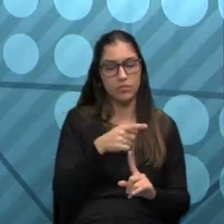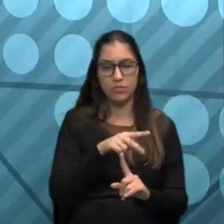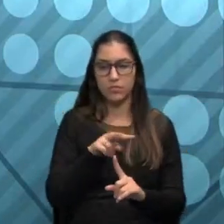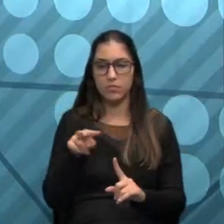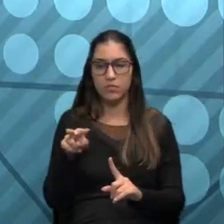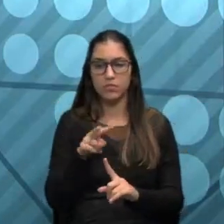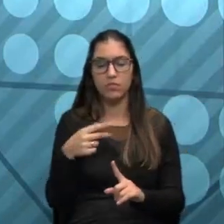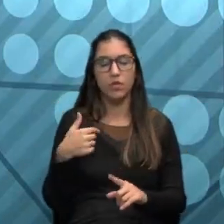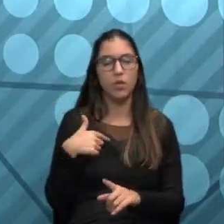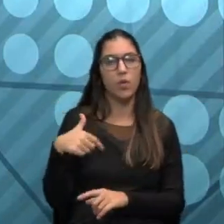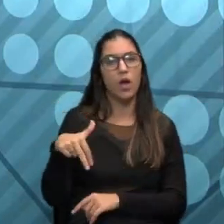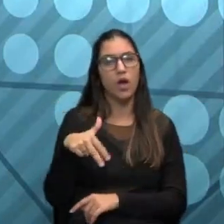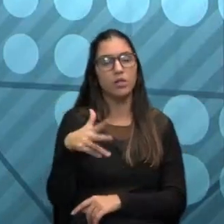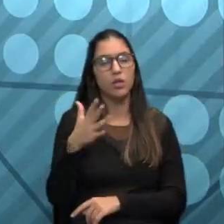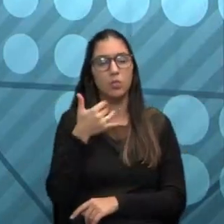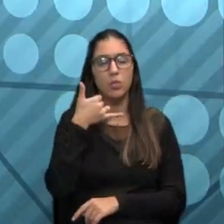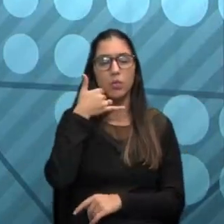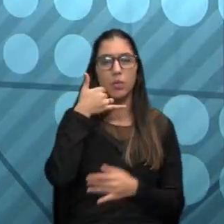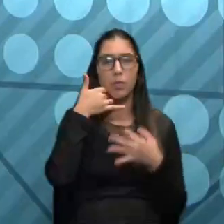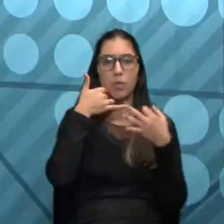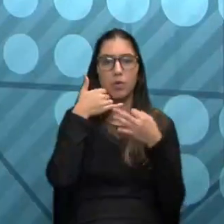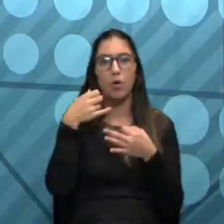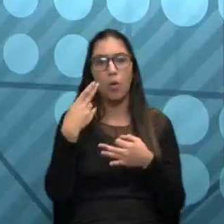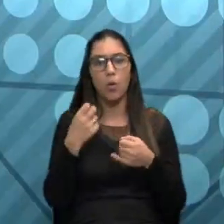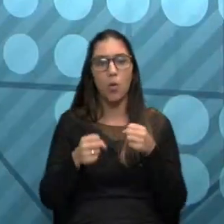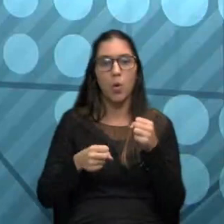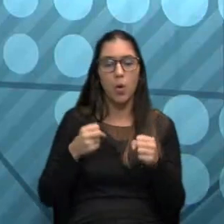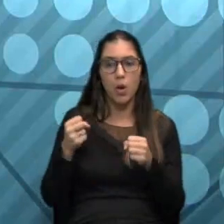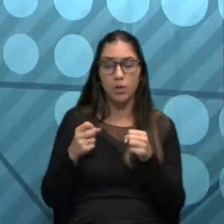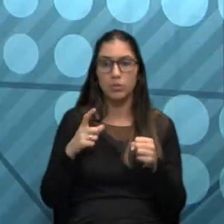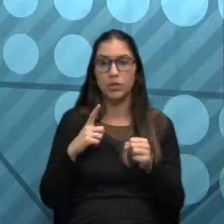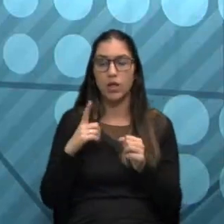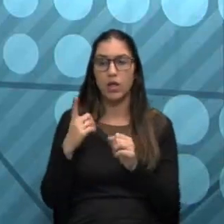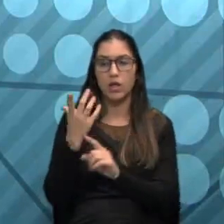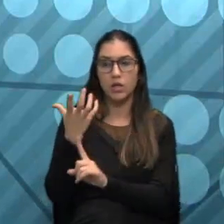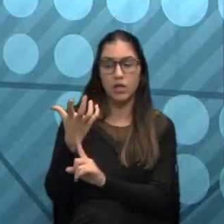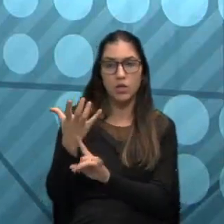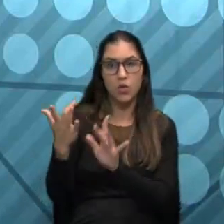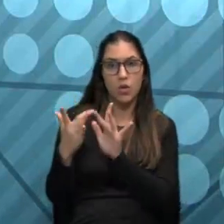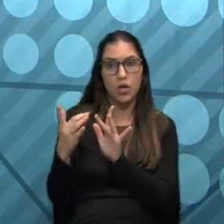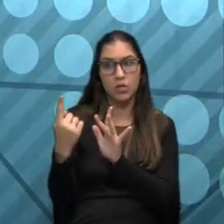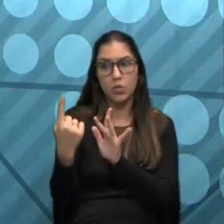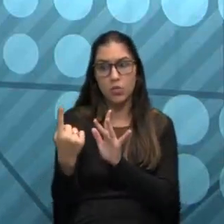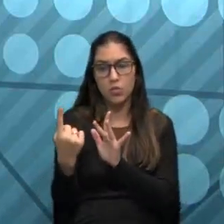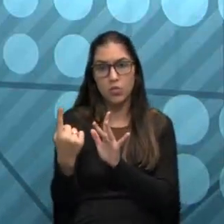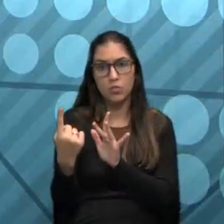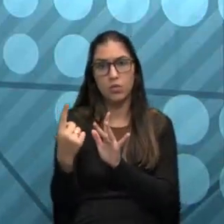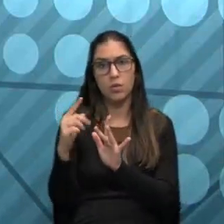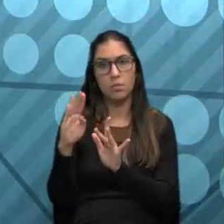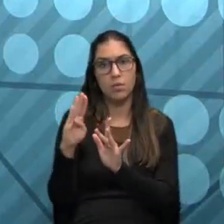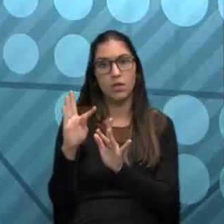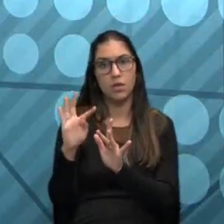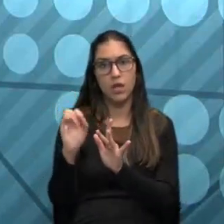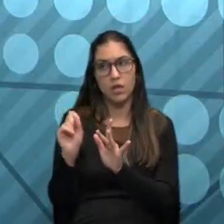quando eu estou lá andando, falando no meu celular, correndo, eu estou conectado a uma estação radiobase, uma BTS, igual você viu na imagem